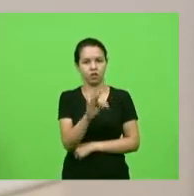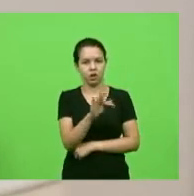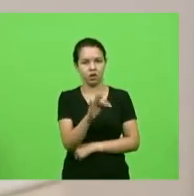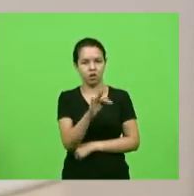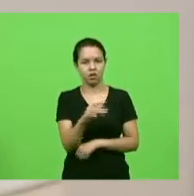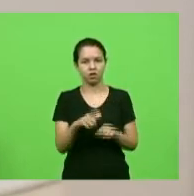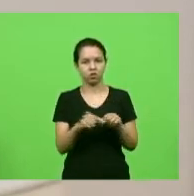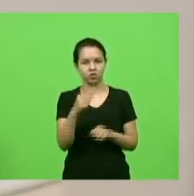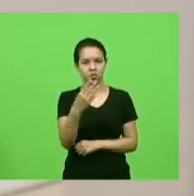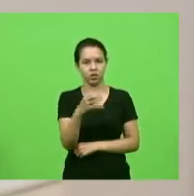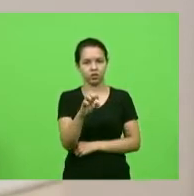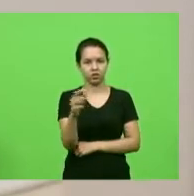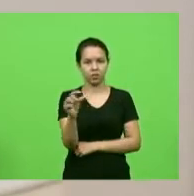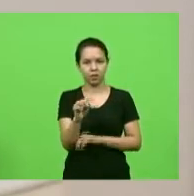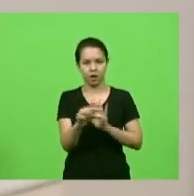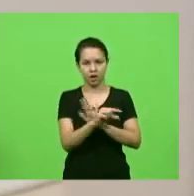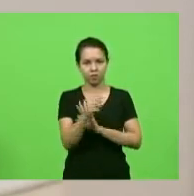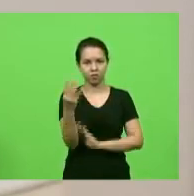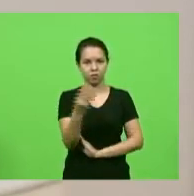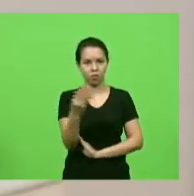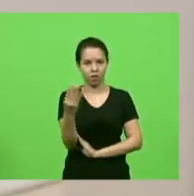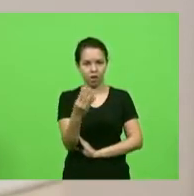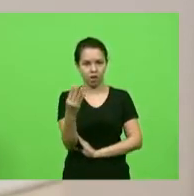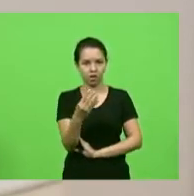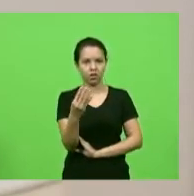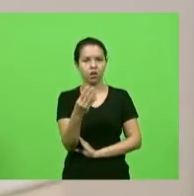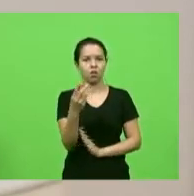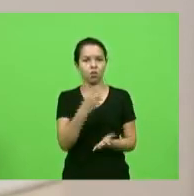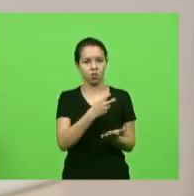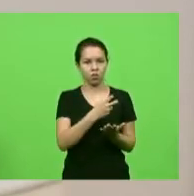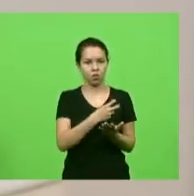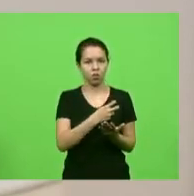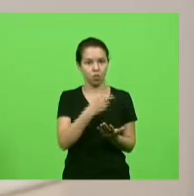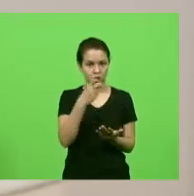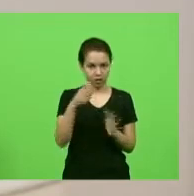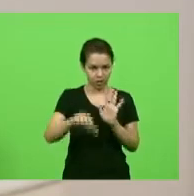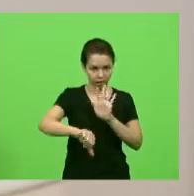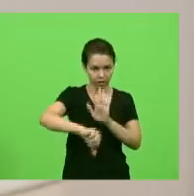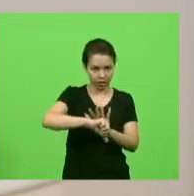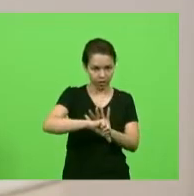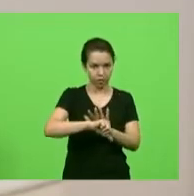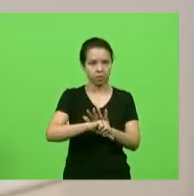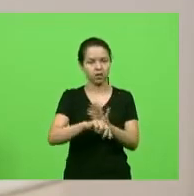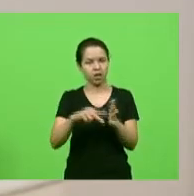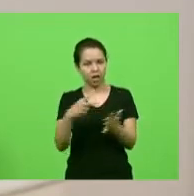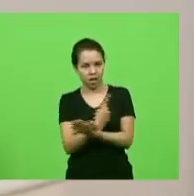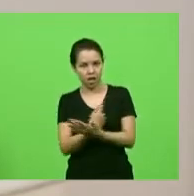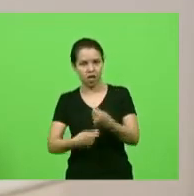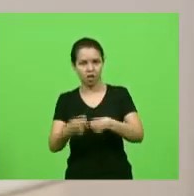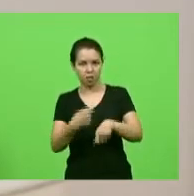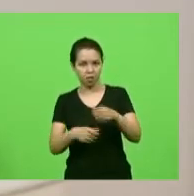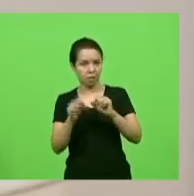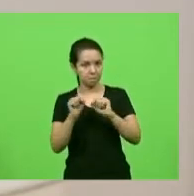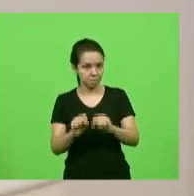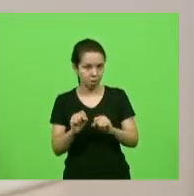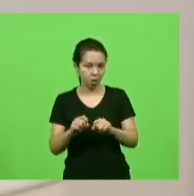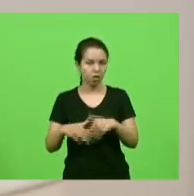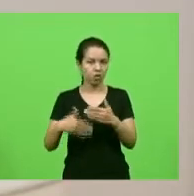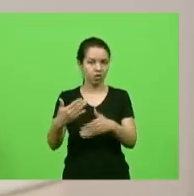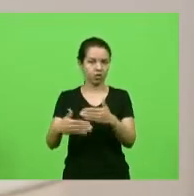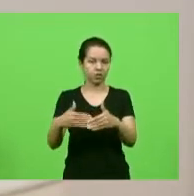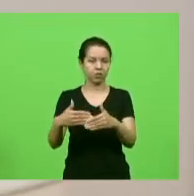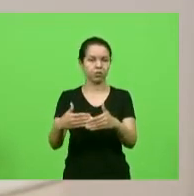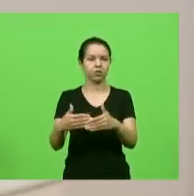prática de um crime de improbidade pode levar a um crime de responsabilidade. Mas o raciocínio inverso não é verdadeiro,